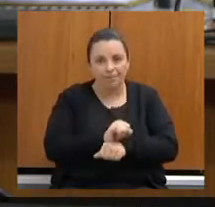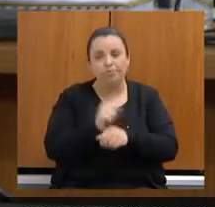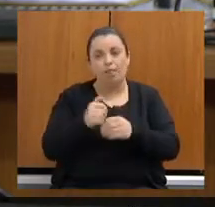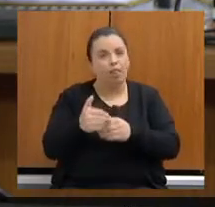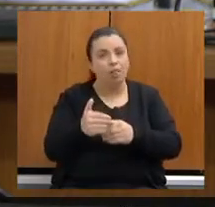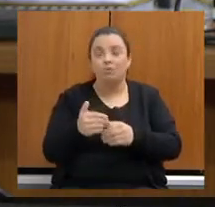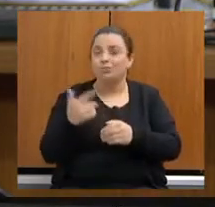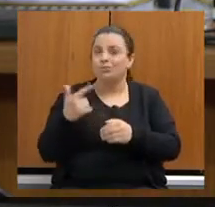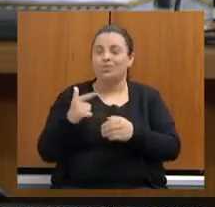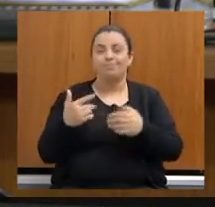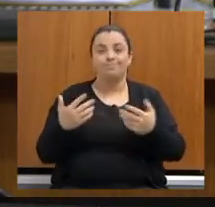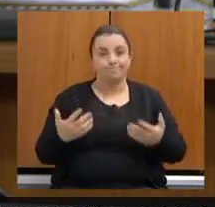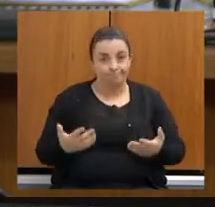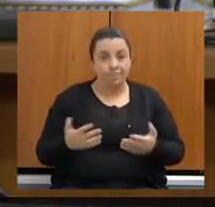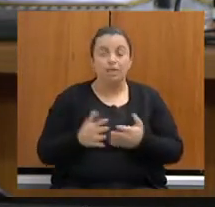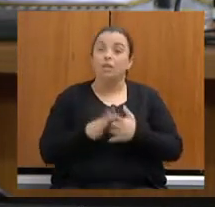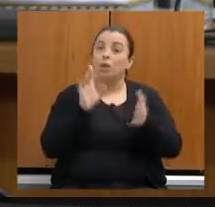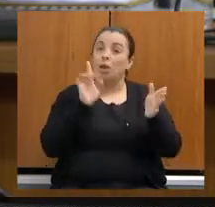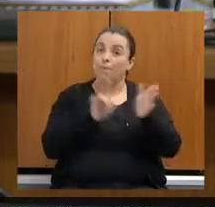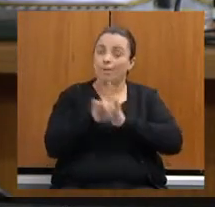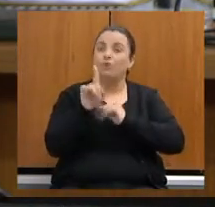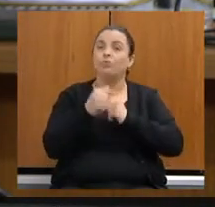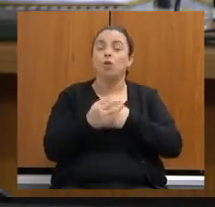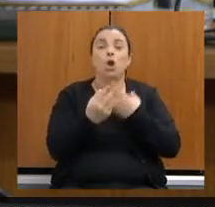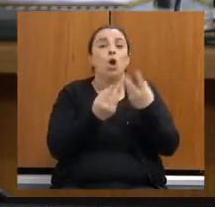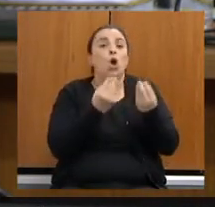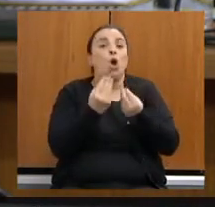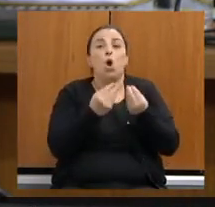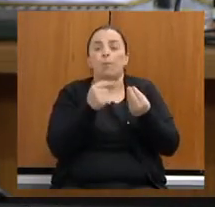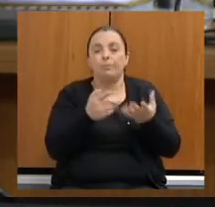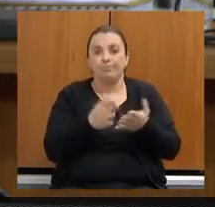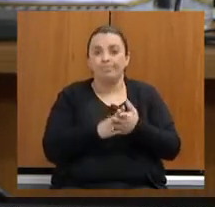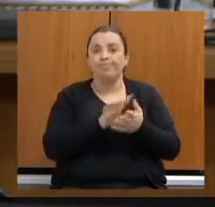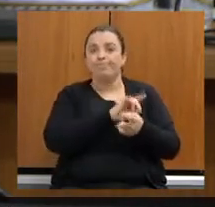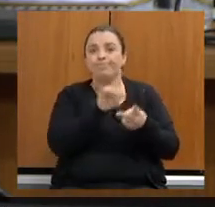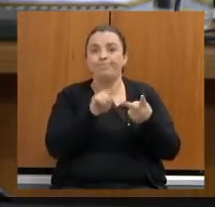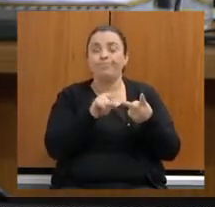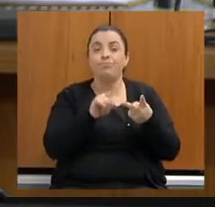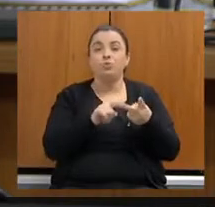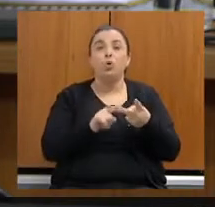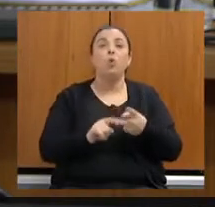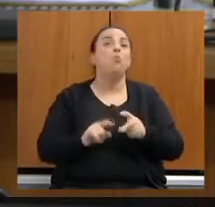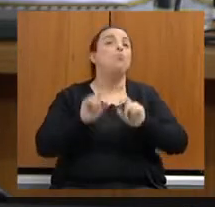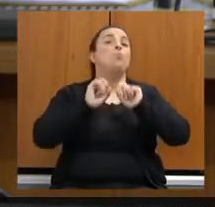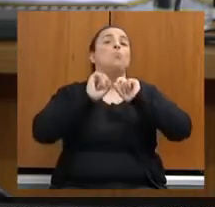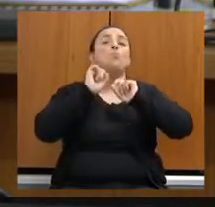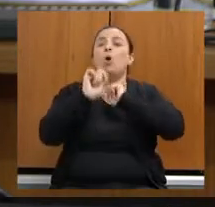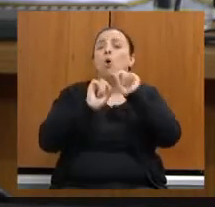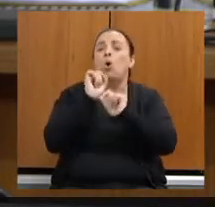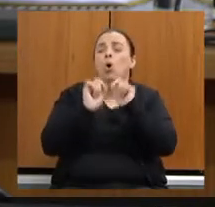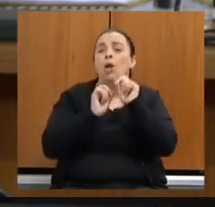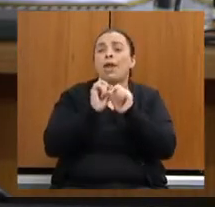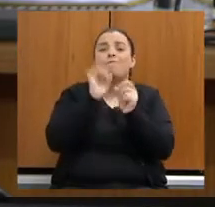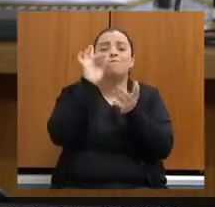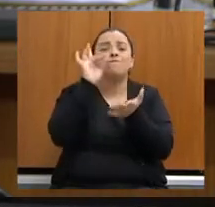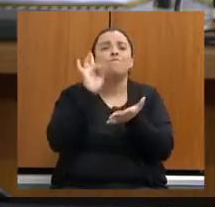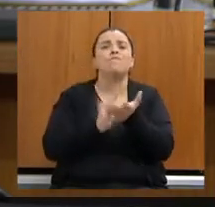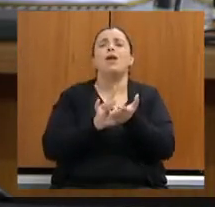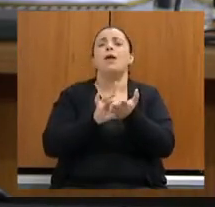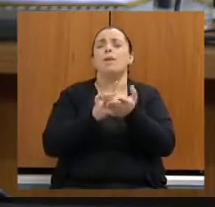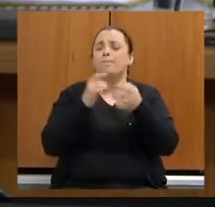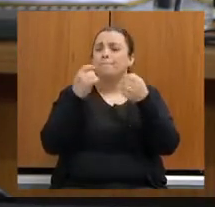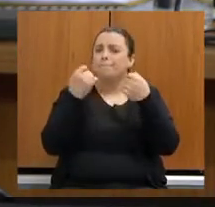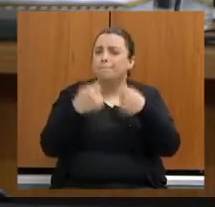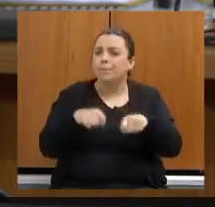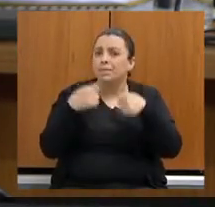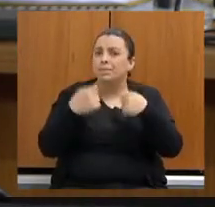primeira pergunta era isso aqui pé anda e o que efetivamente é necessário para essas emendas